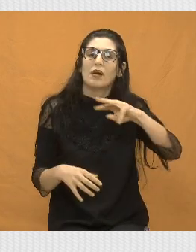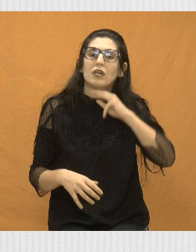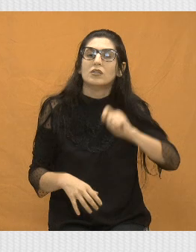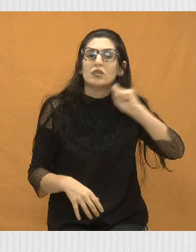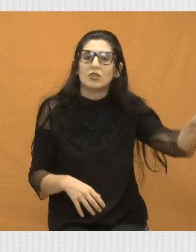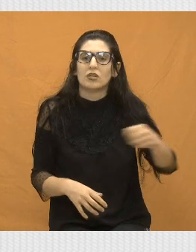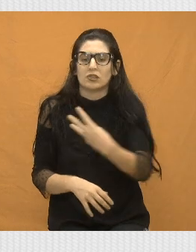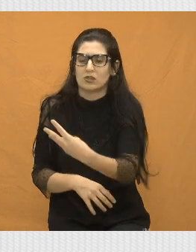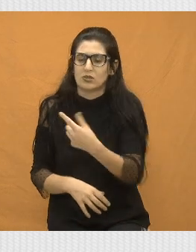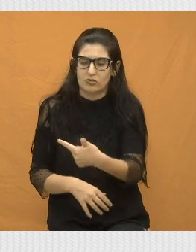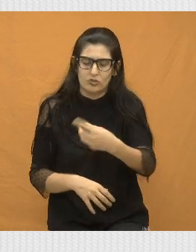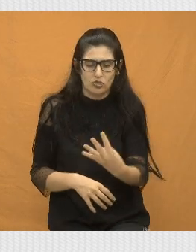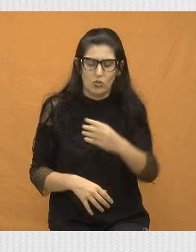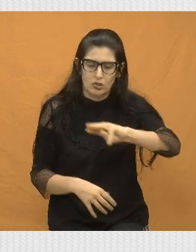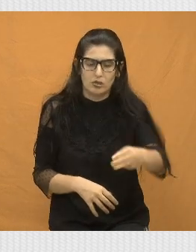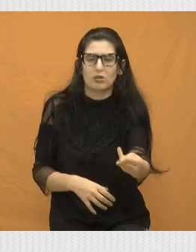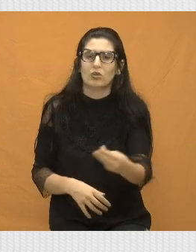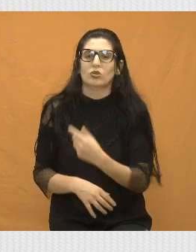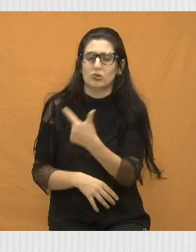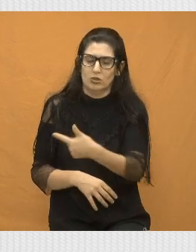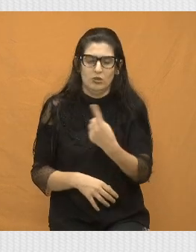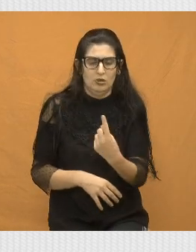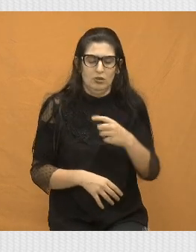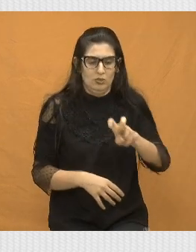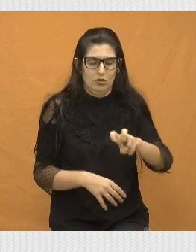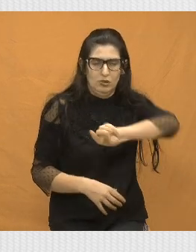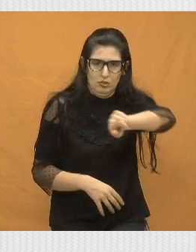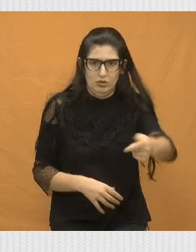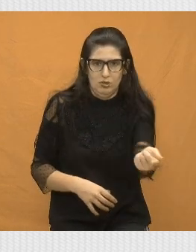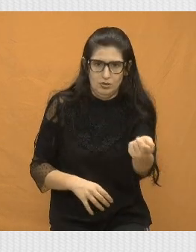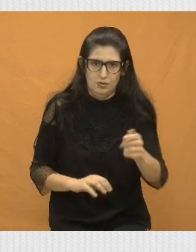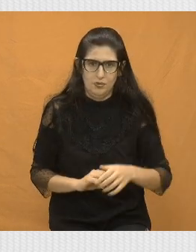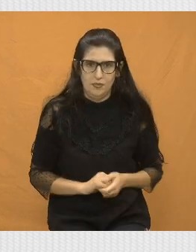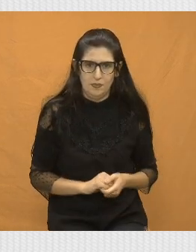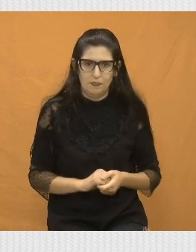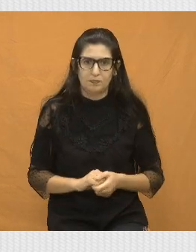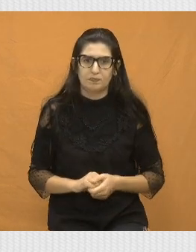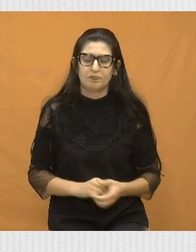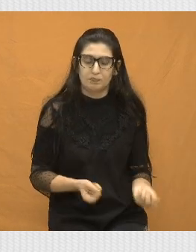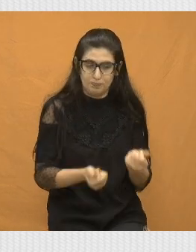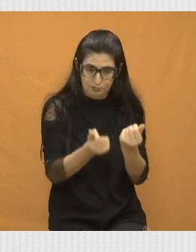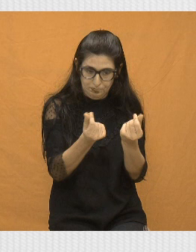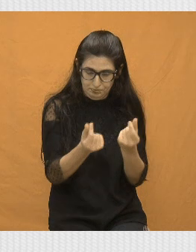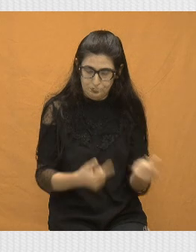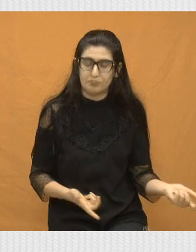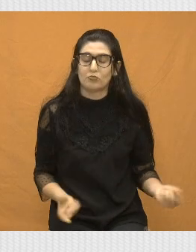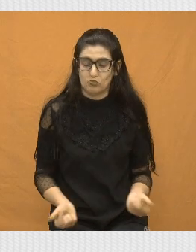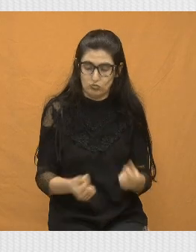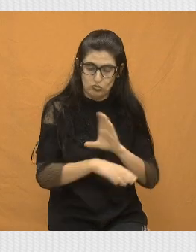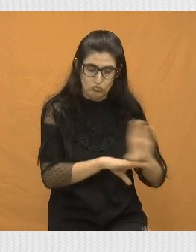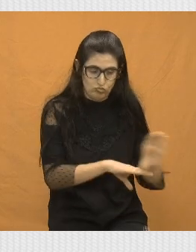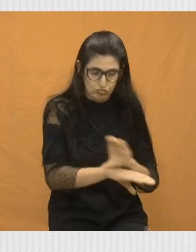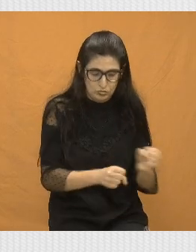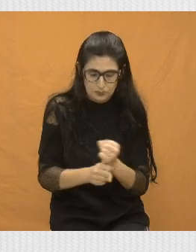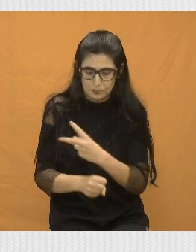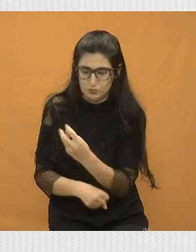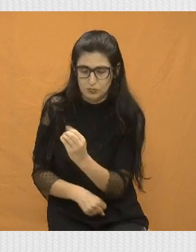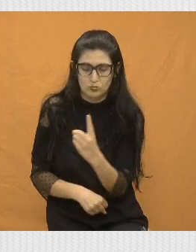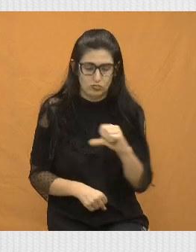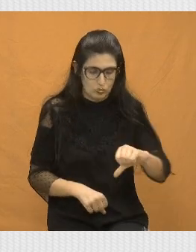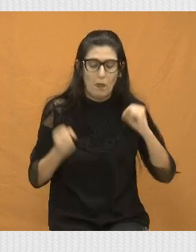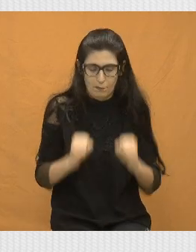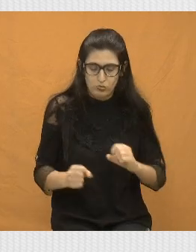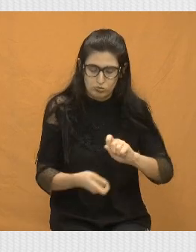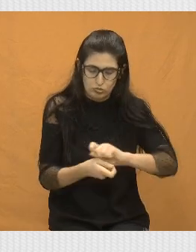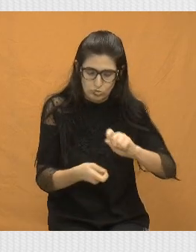324 milhões e 215 mil. Receita de capital prevista pelo orçamento 2019, 260